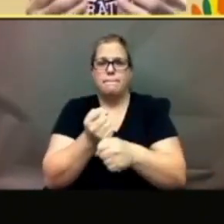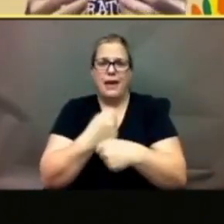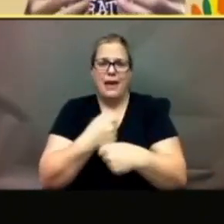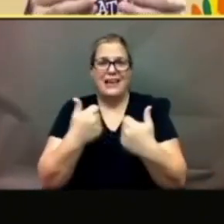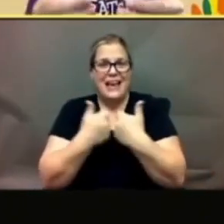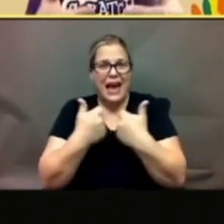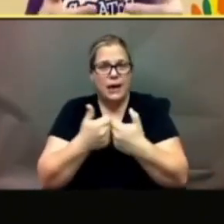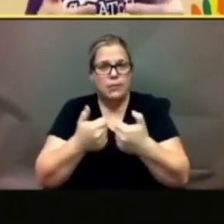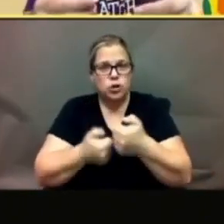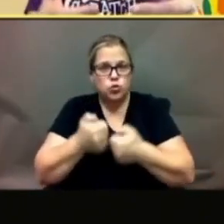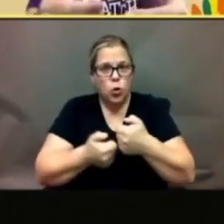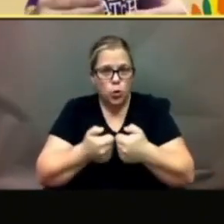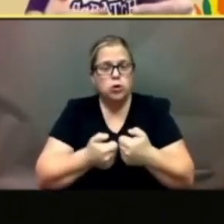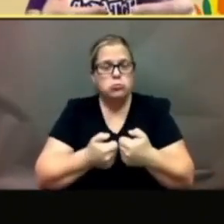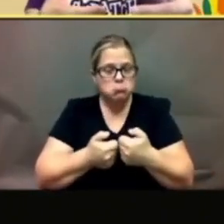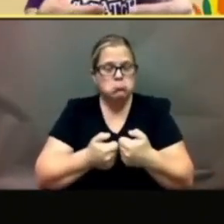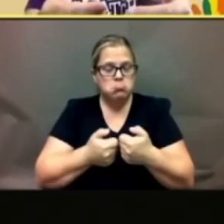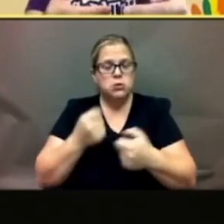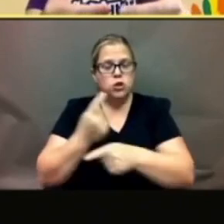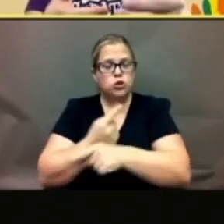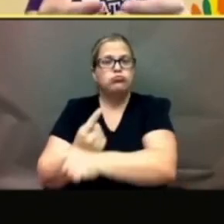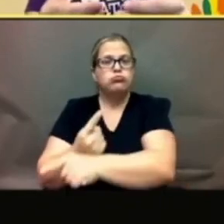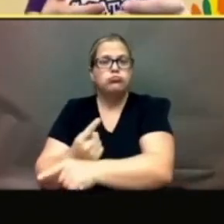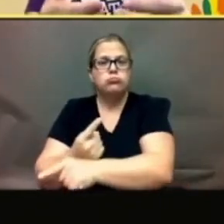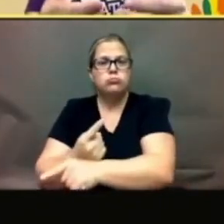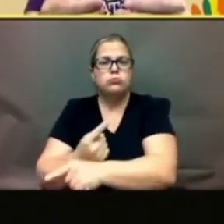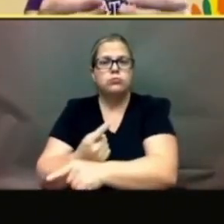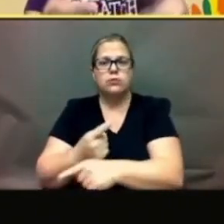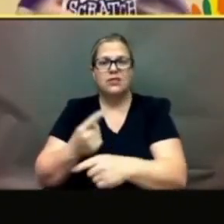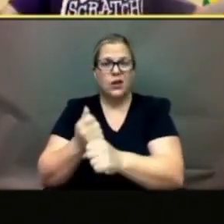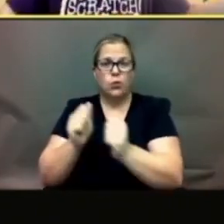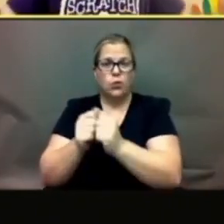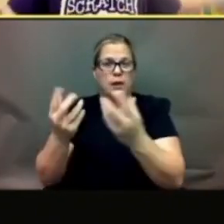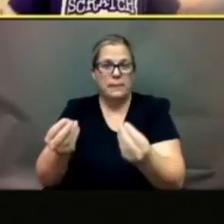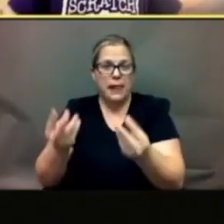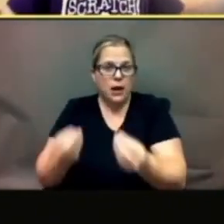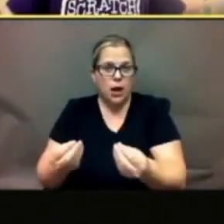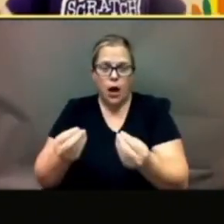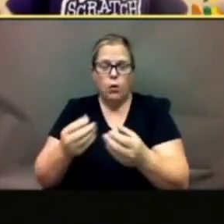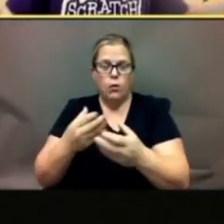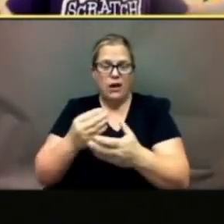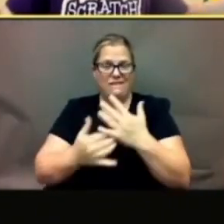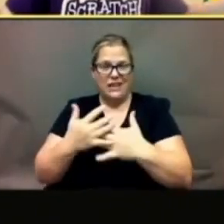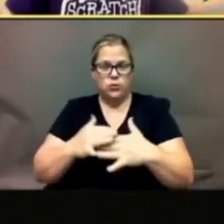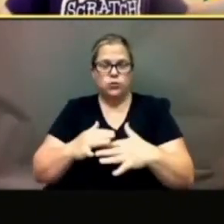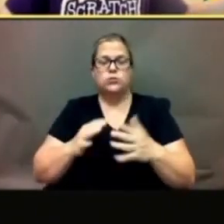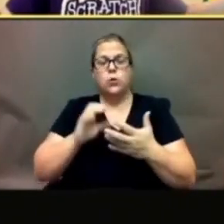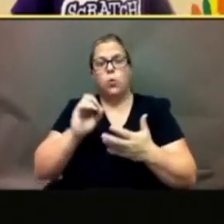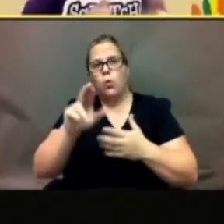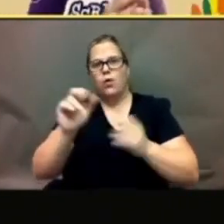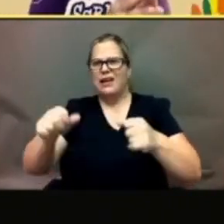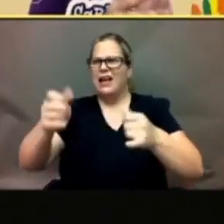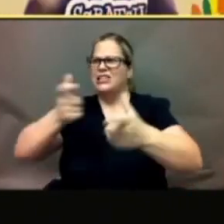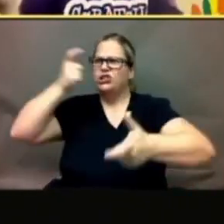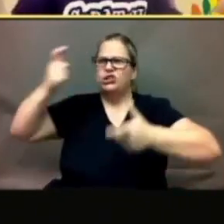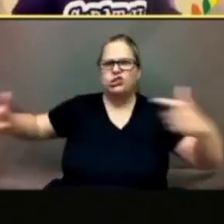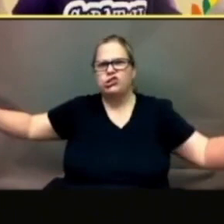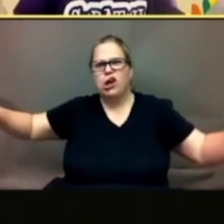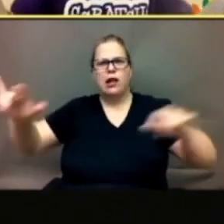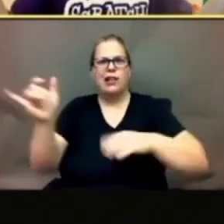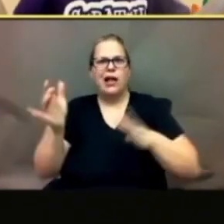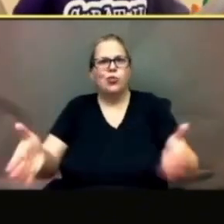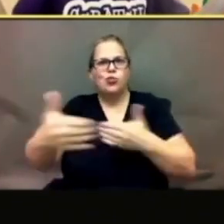fazer um controller de game de tamanho normal. Ou nós podemos fazer um